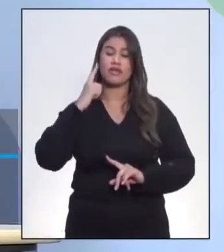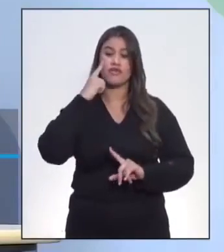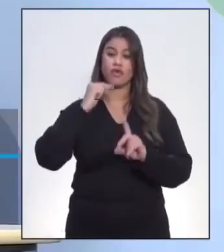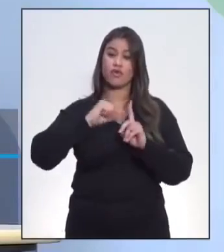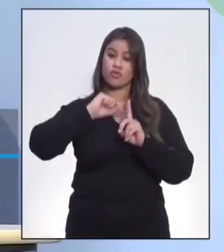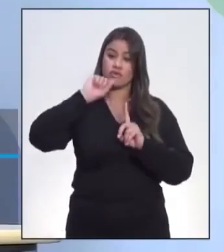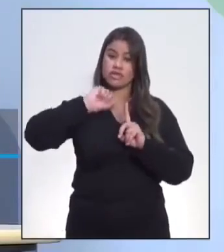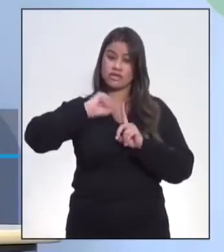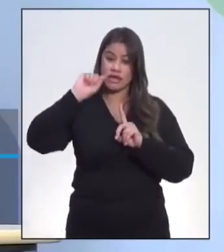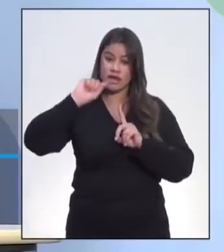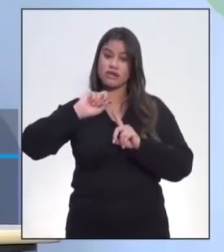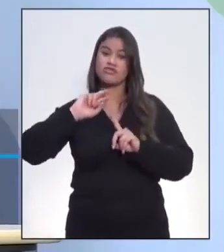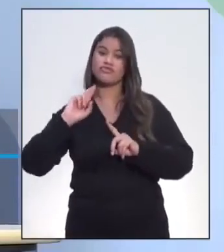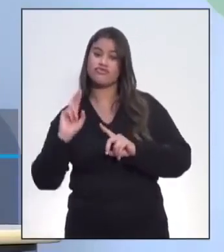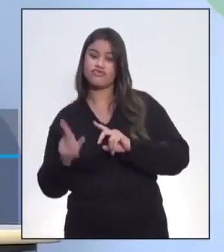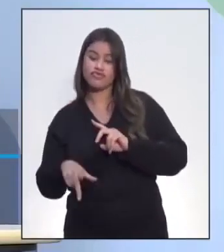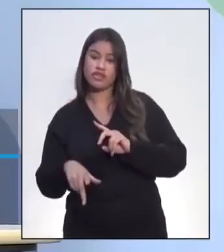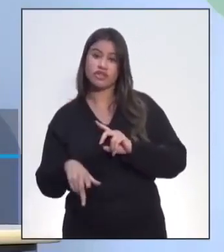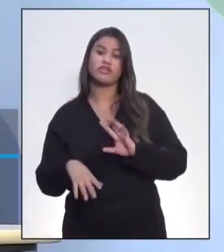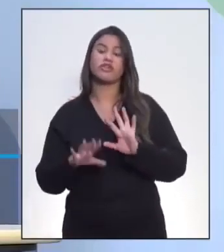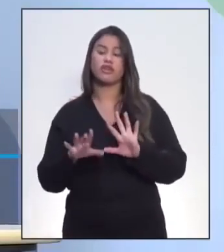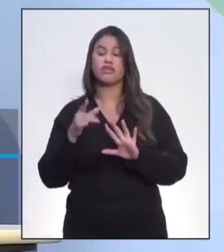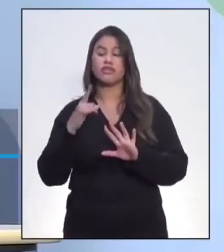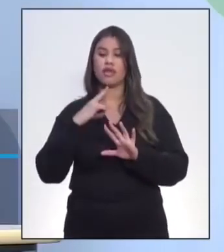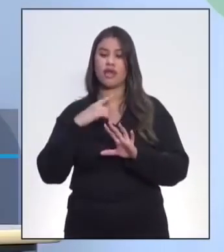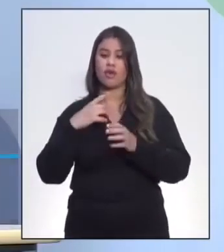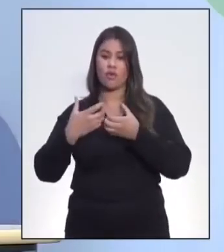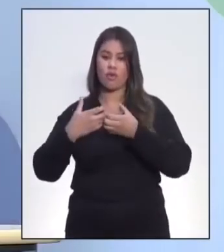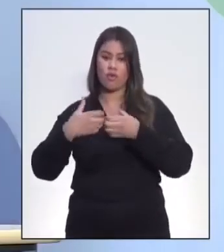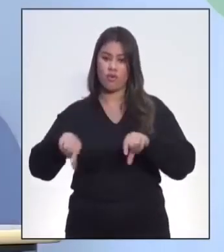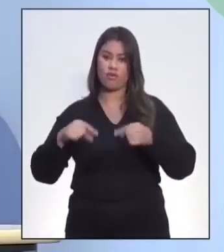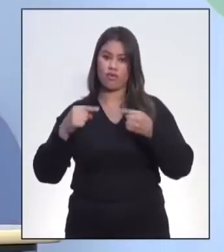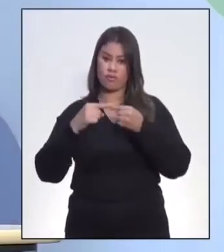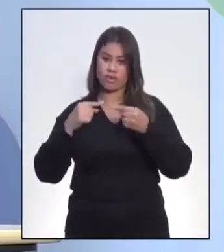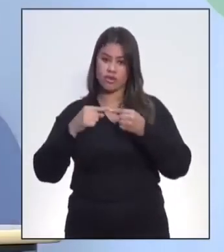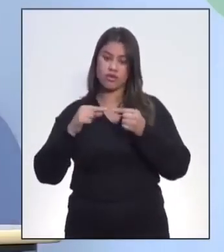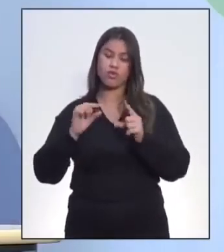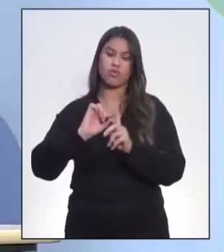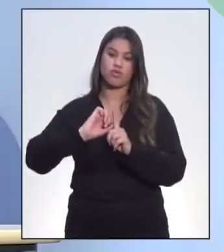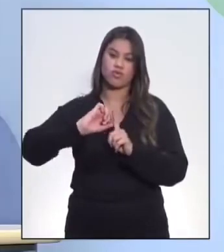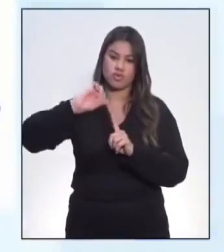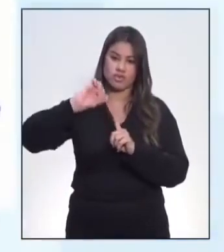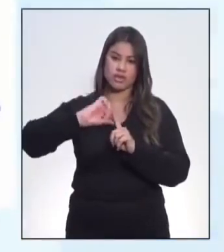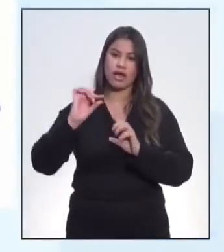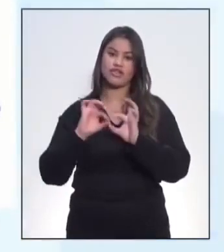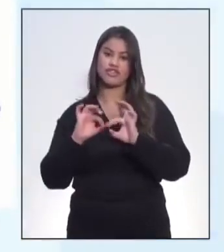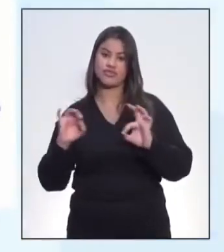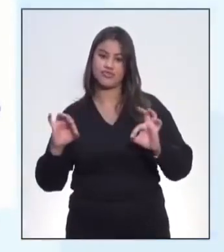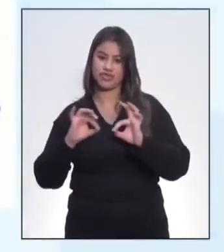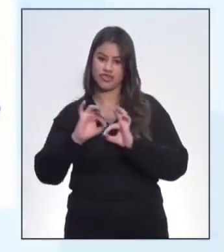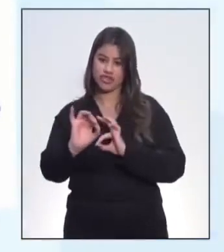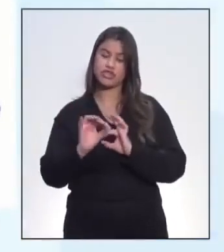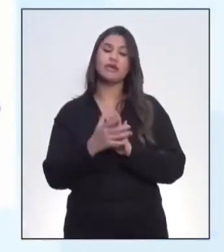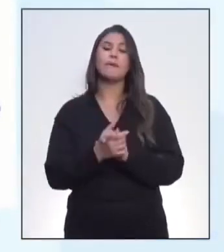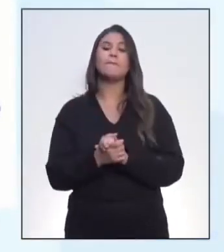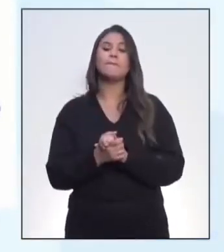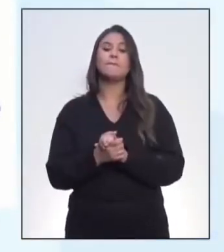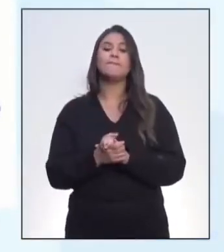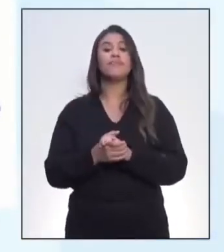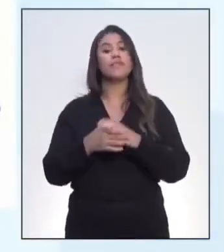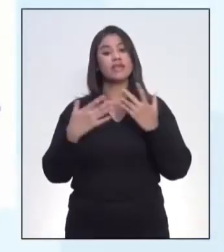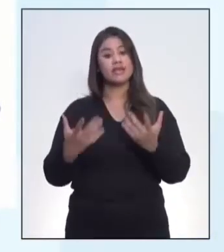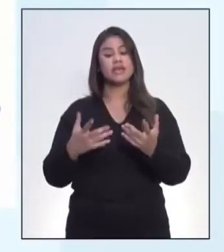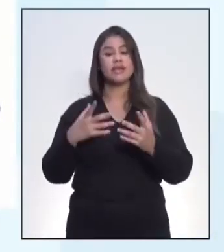diferentes. Sim. Ovos em unidade. Certo. Né, unidade de medida, estou falando. E as carnes, peso,